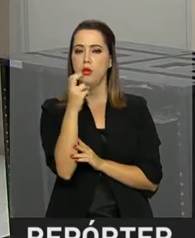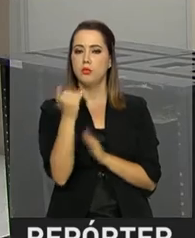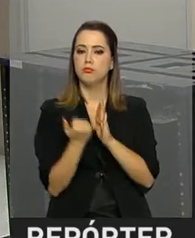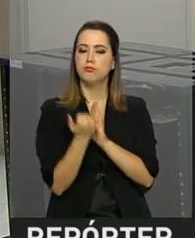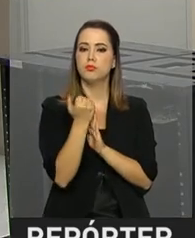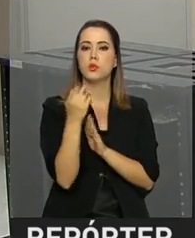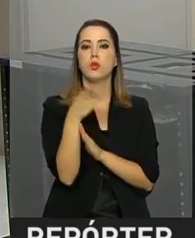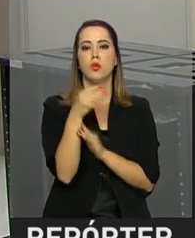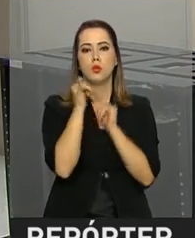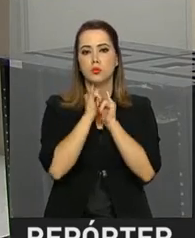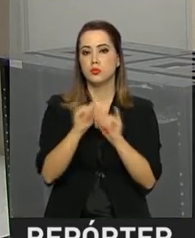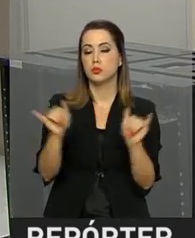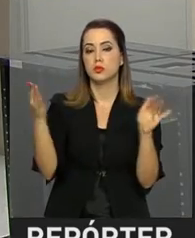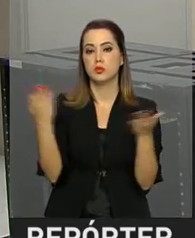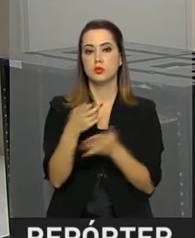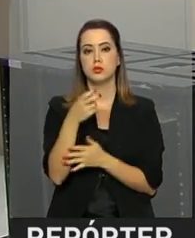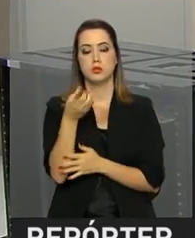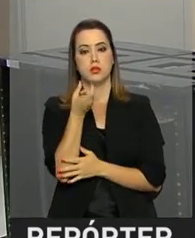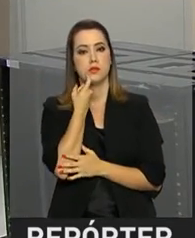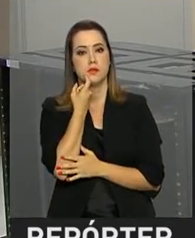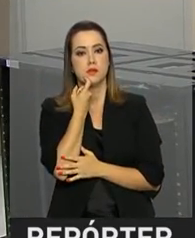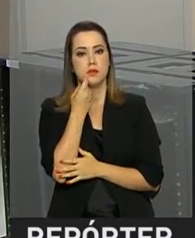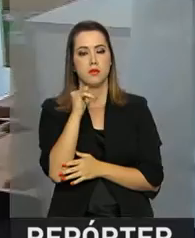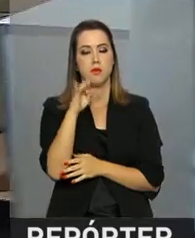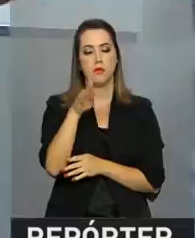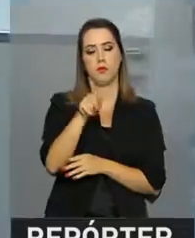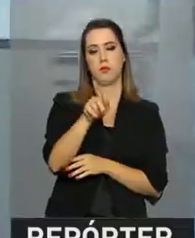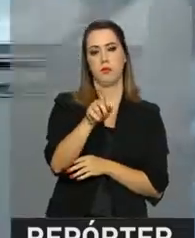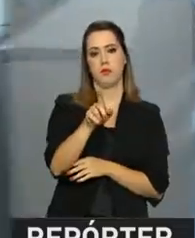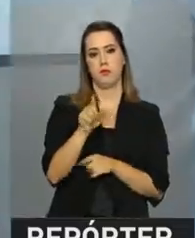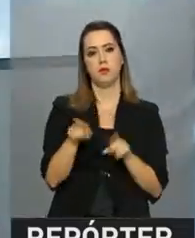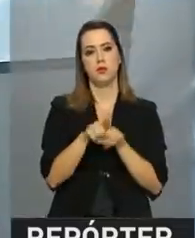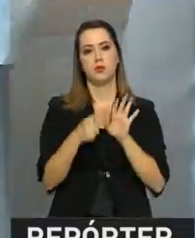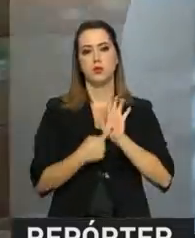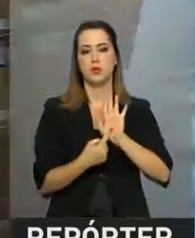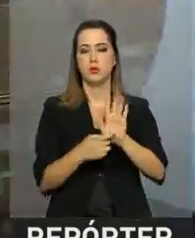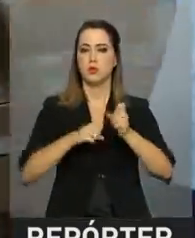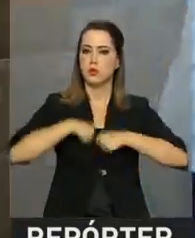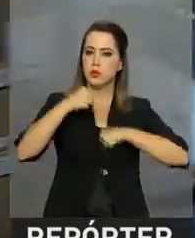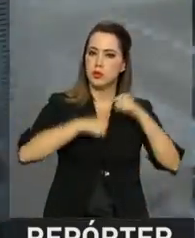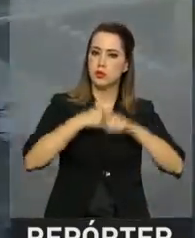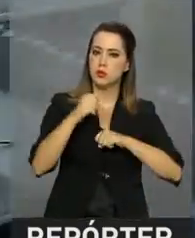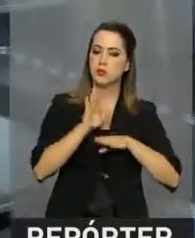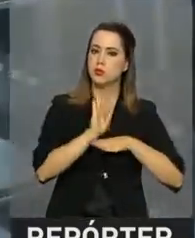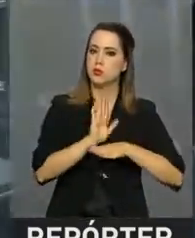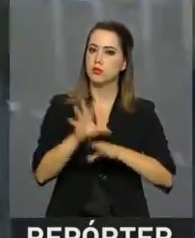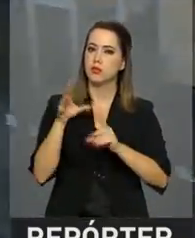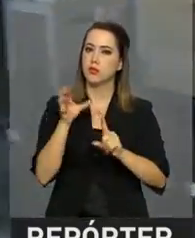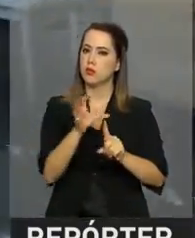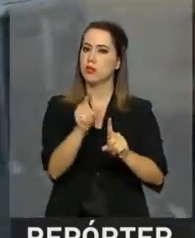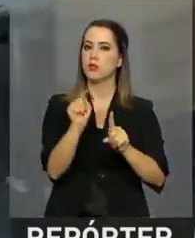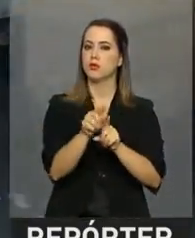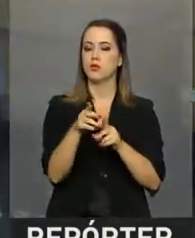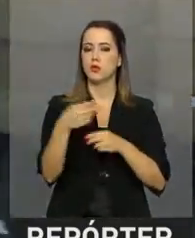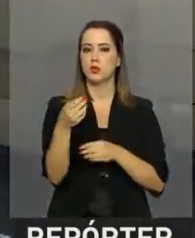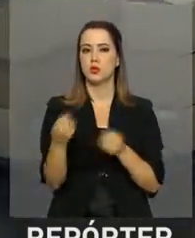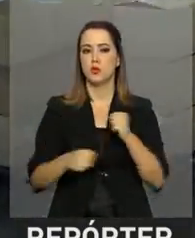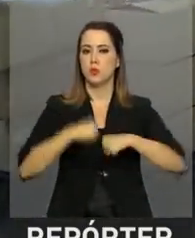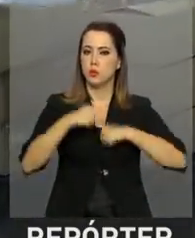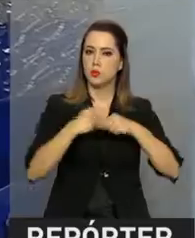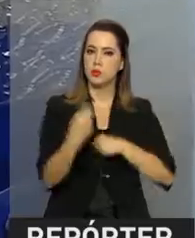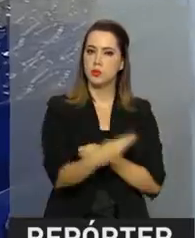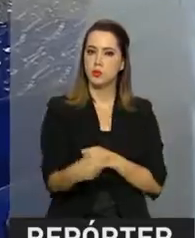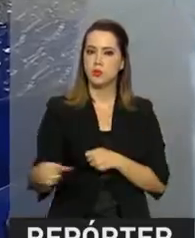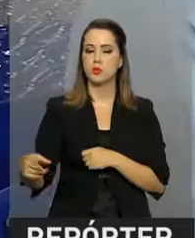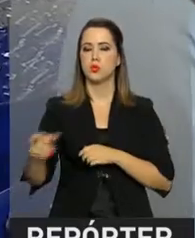foram divulgados nesta sexta-feira pelo IBGE e ainda mostram que a indústria teve influências da produção de bens intermediários e de bens